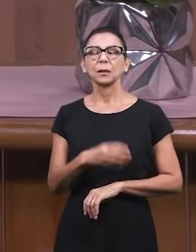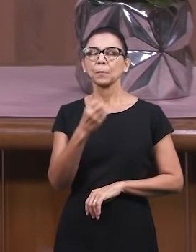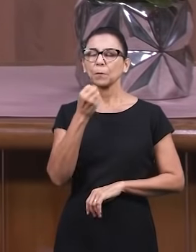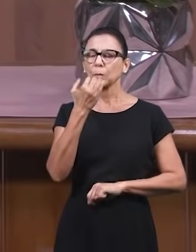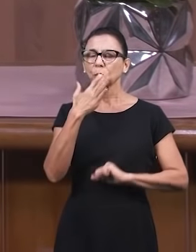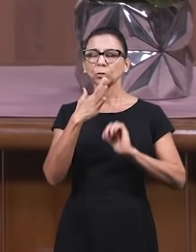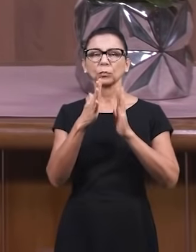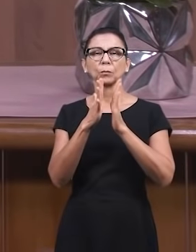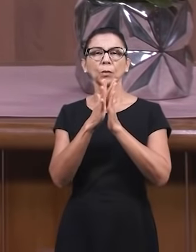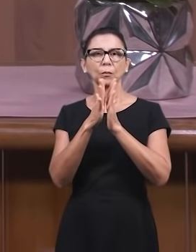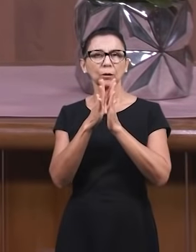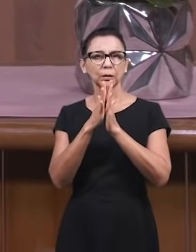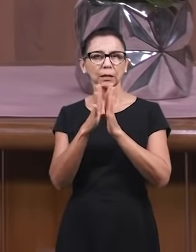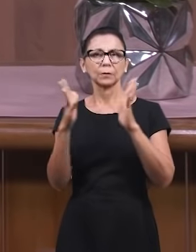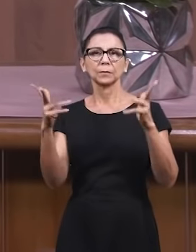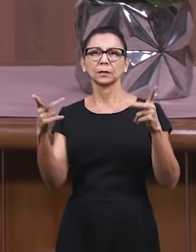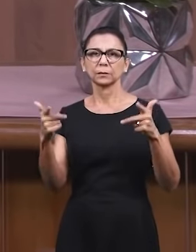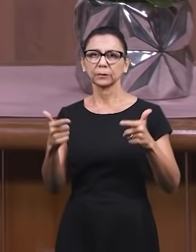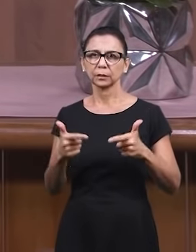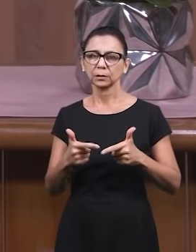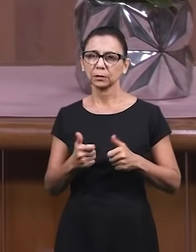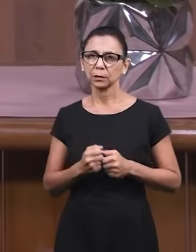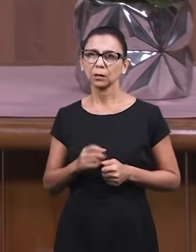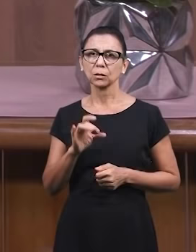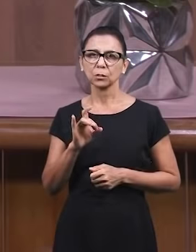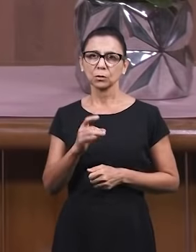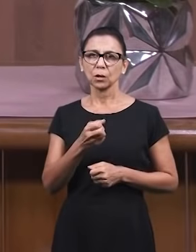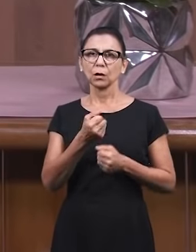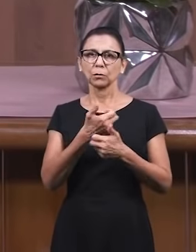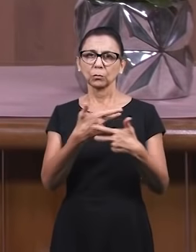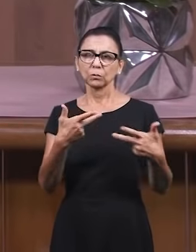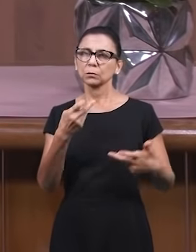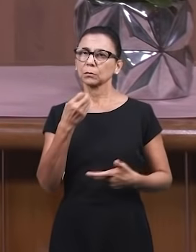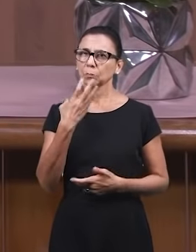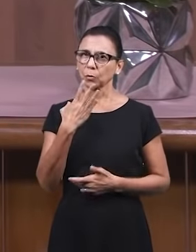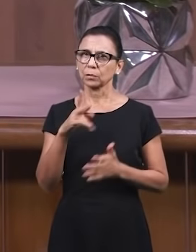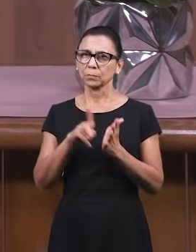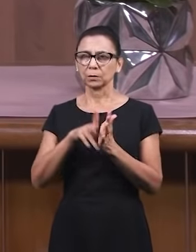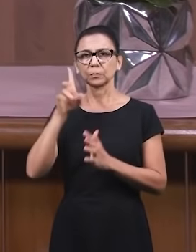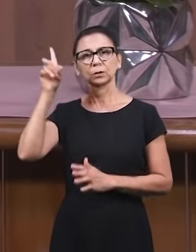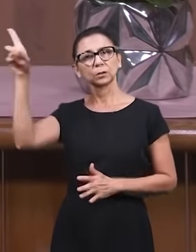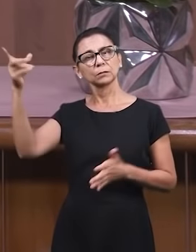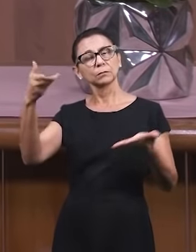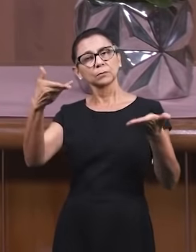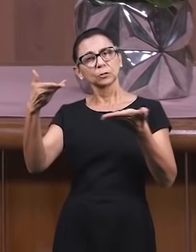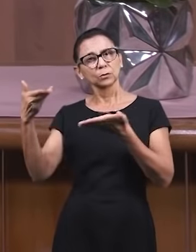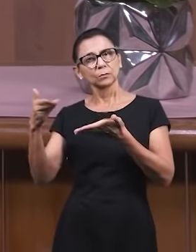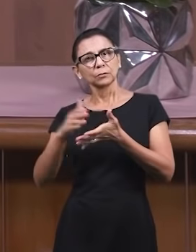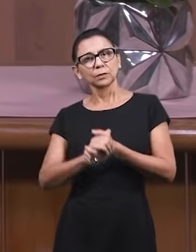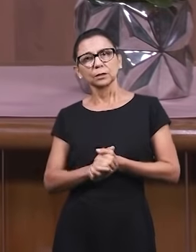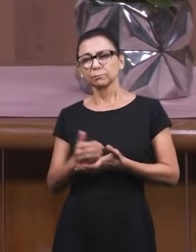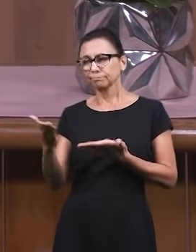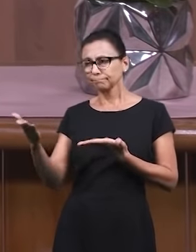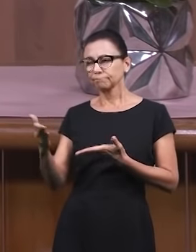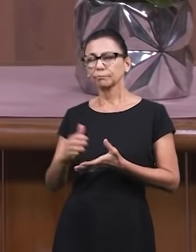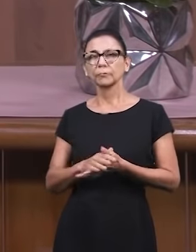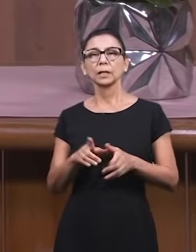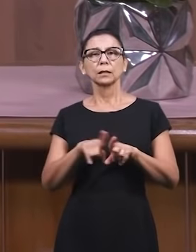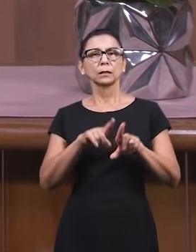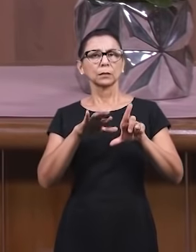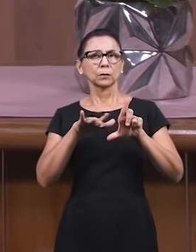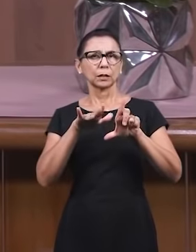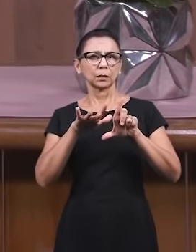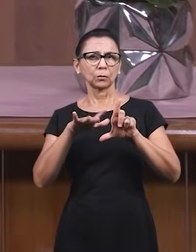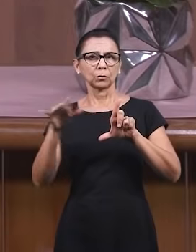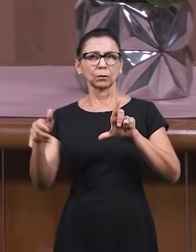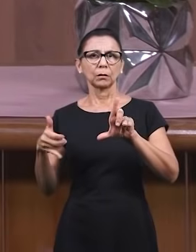a oração. A oração é uma coisa maravilhosa, só pode trazer coisas boas da parte de Deus. Então eu te convido a ligar nesse número, tem um QR Code do